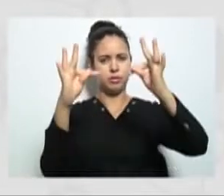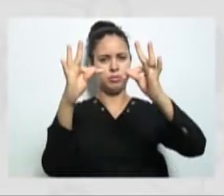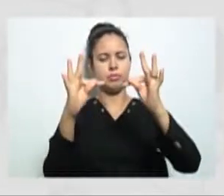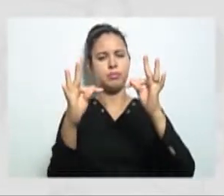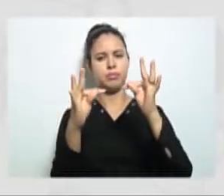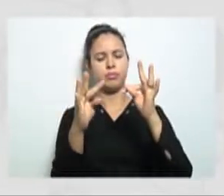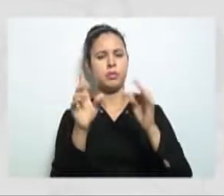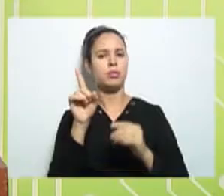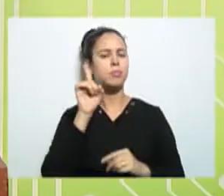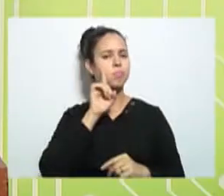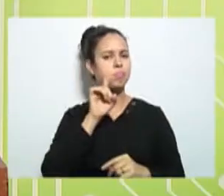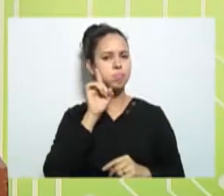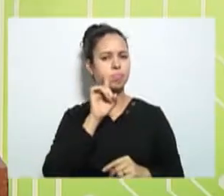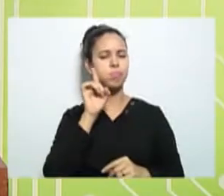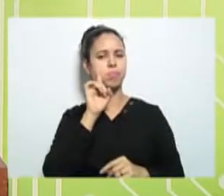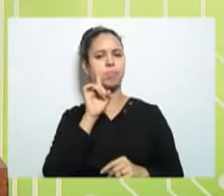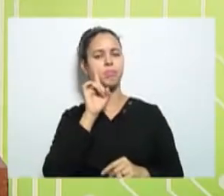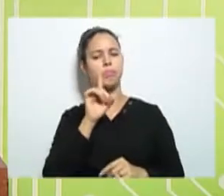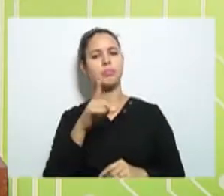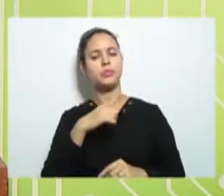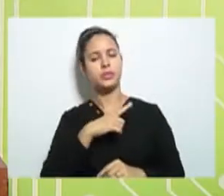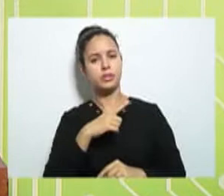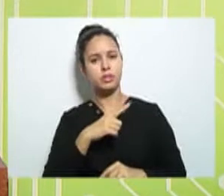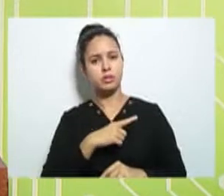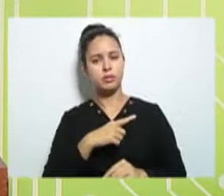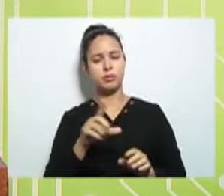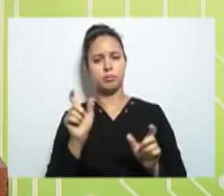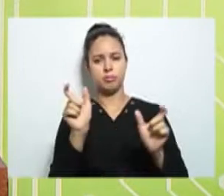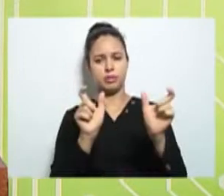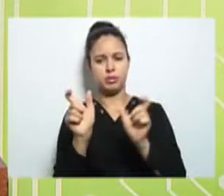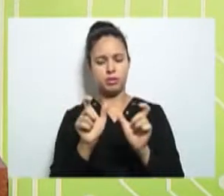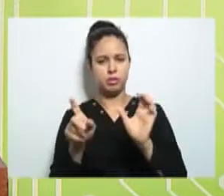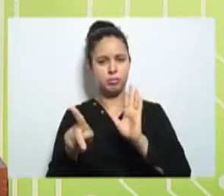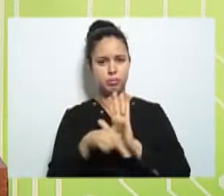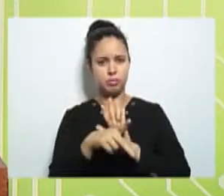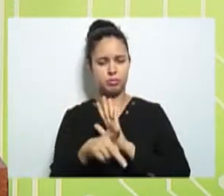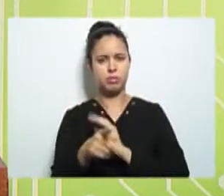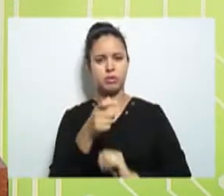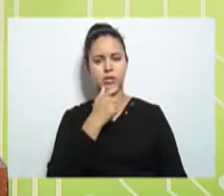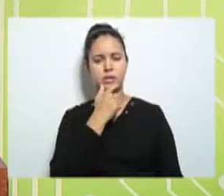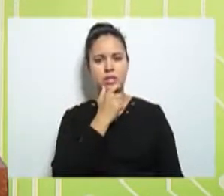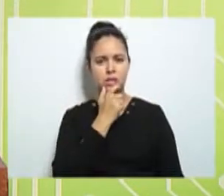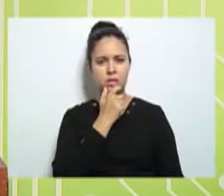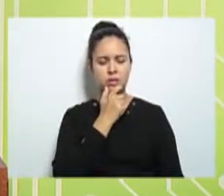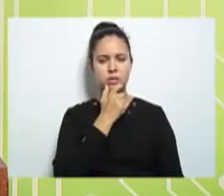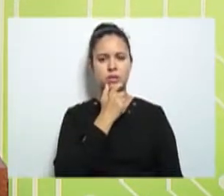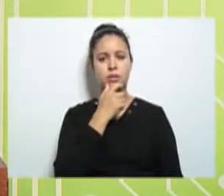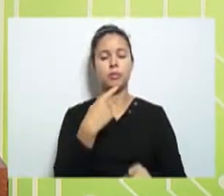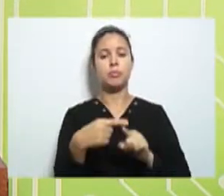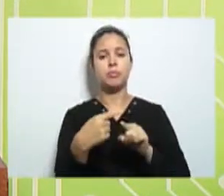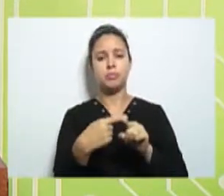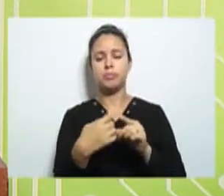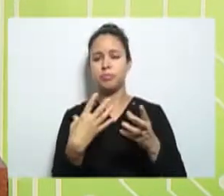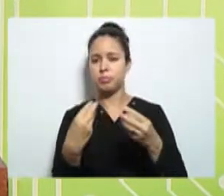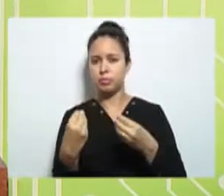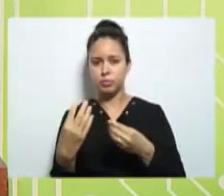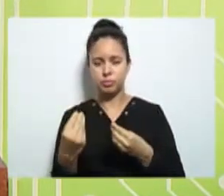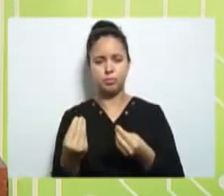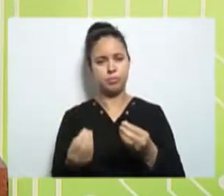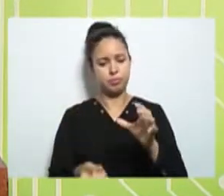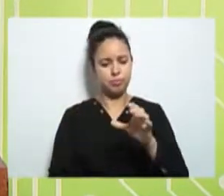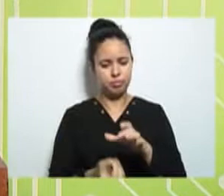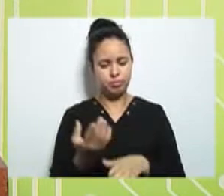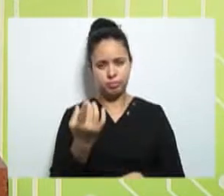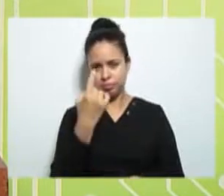gente vai trazer para vocês aqui, existem termos que são do inglês, tá bom? Por quê? Porque muita coisa foi desenvolvida nos Estados